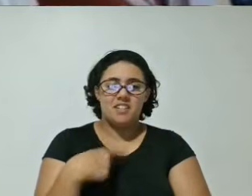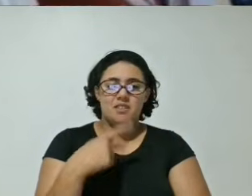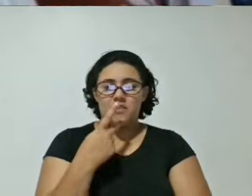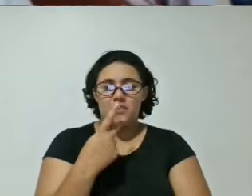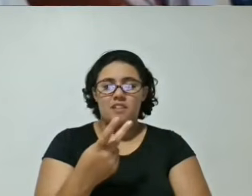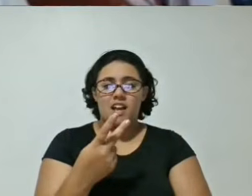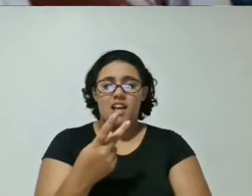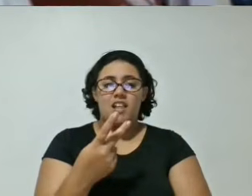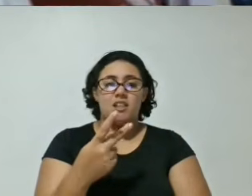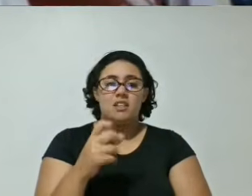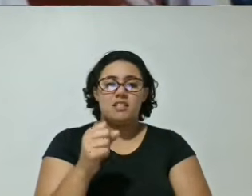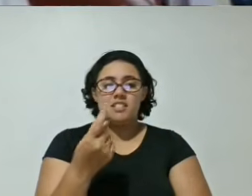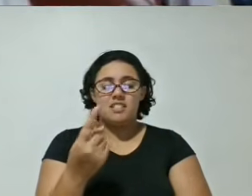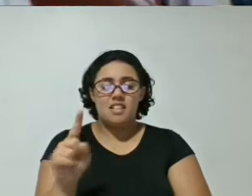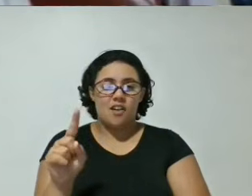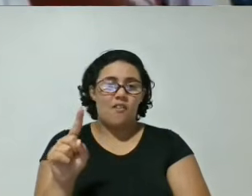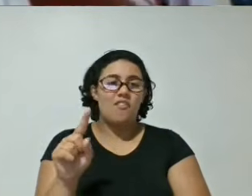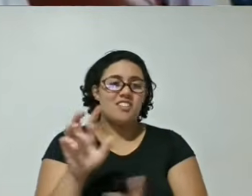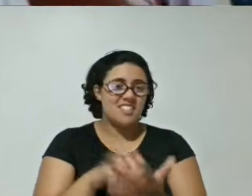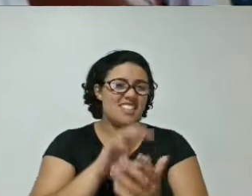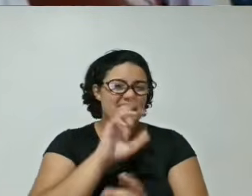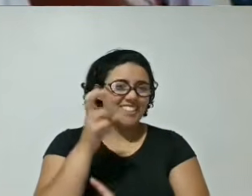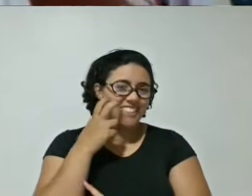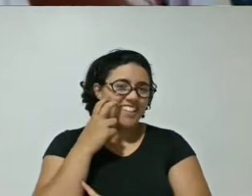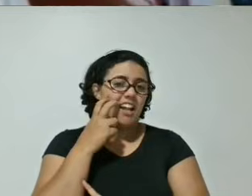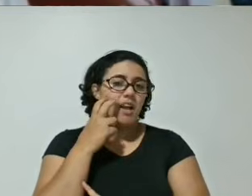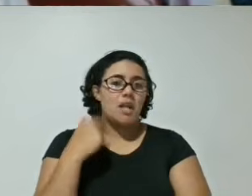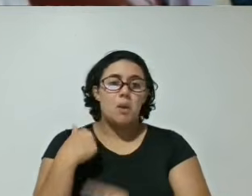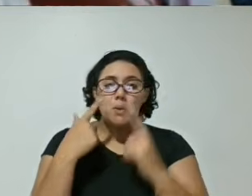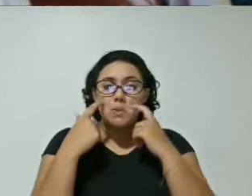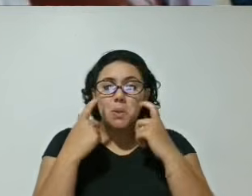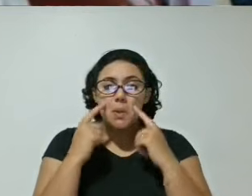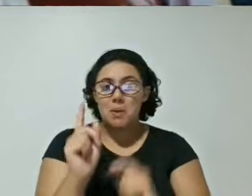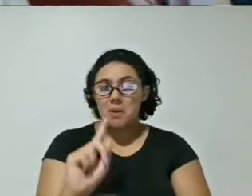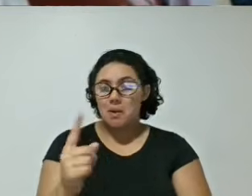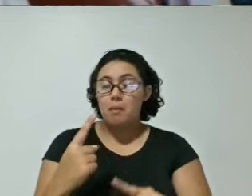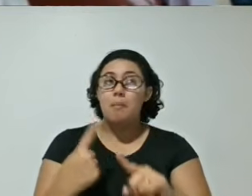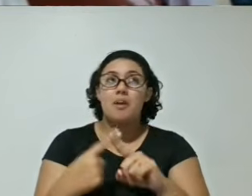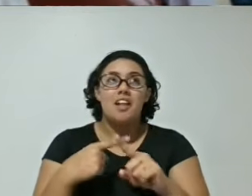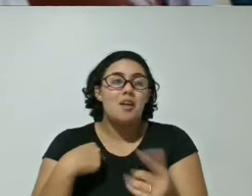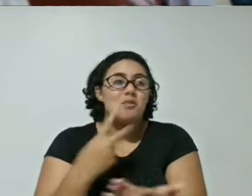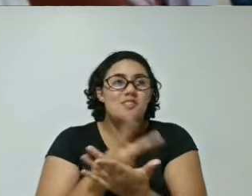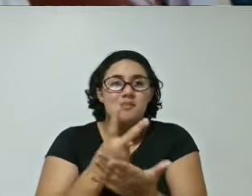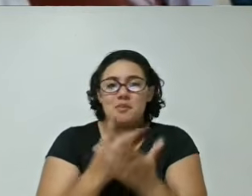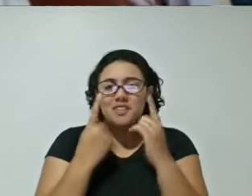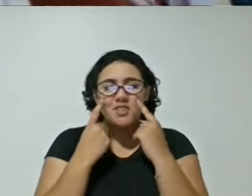choro. Se a gente ficasse aqui mais 10 minutos falando aqui, eu choraria, mas assim.